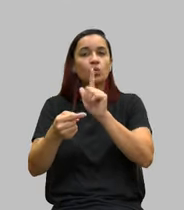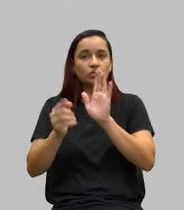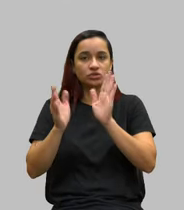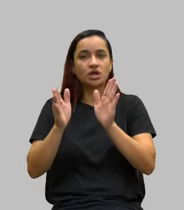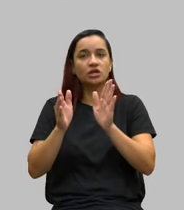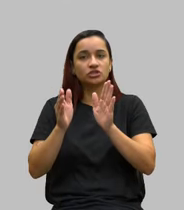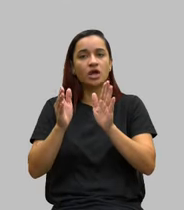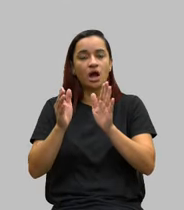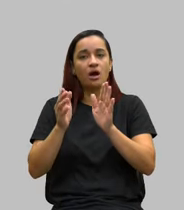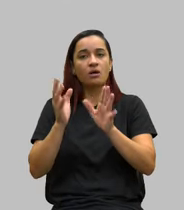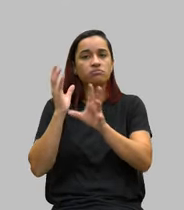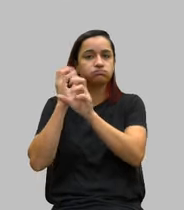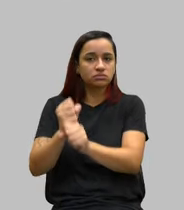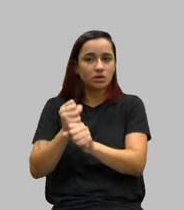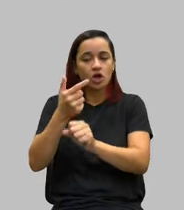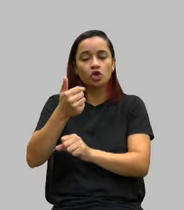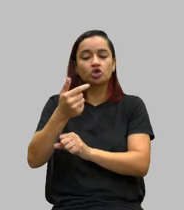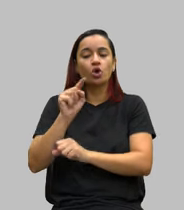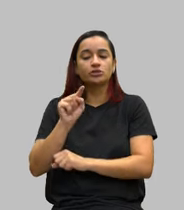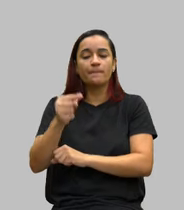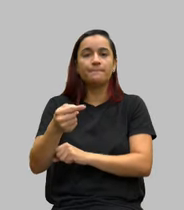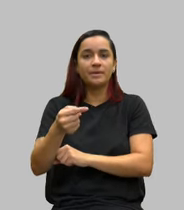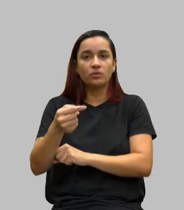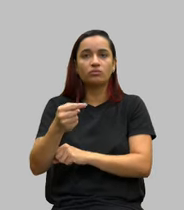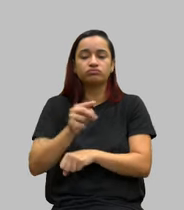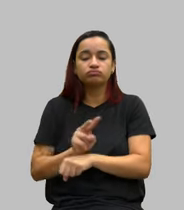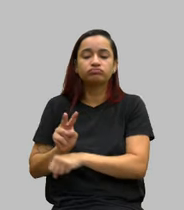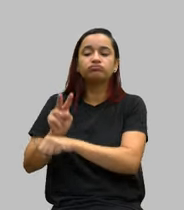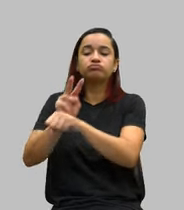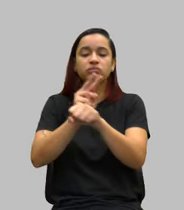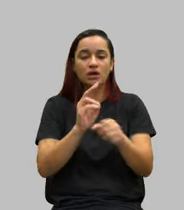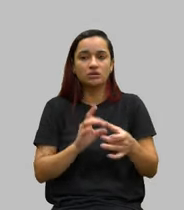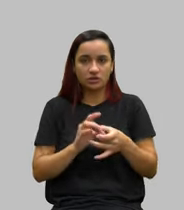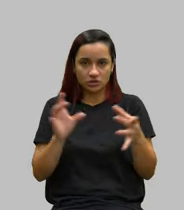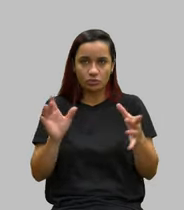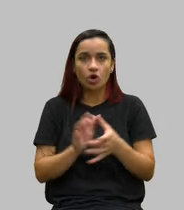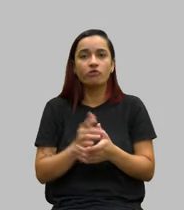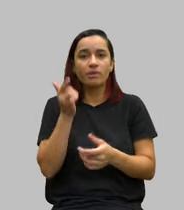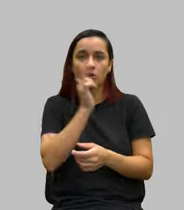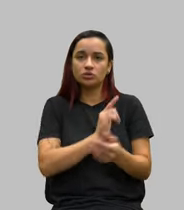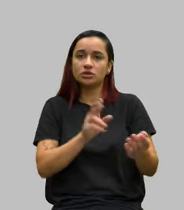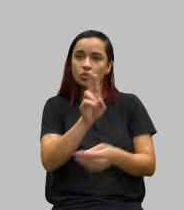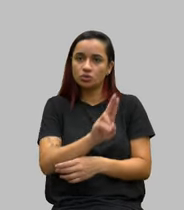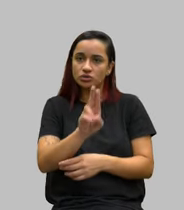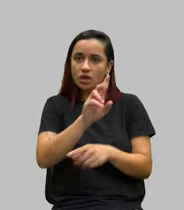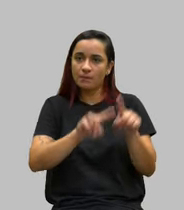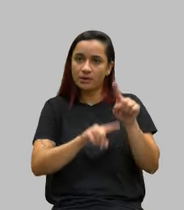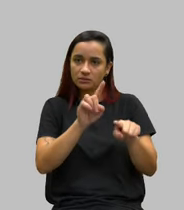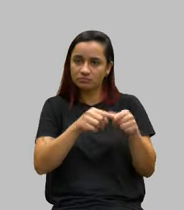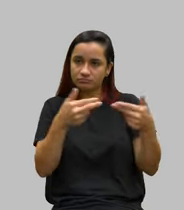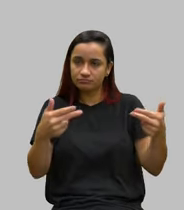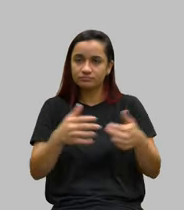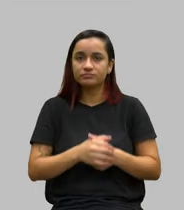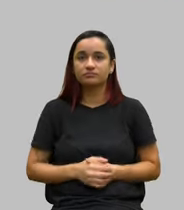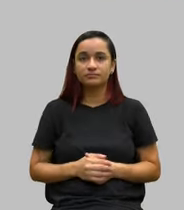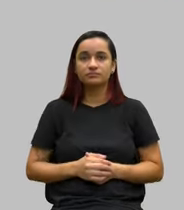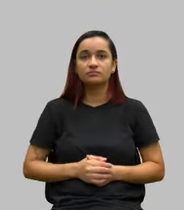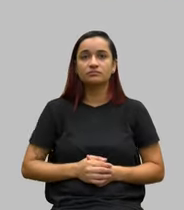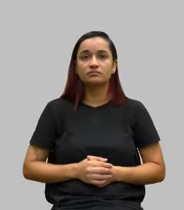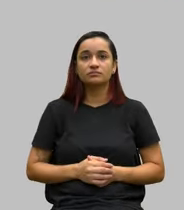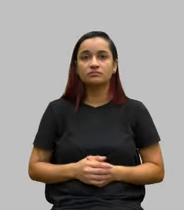12.000 mas nós já temos 12.000 Torn ciras disponíveis paraa utilização secretário Oi eh